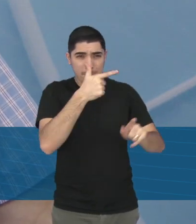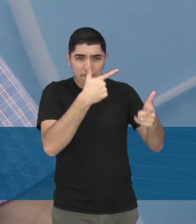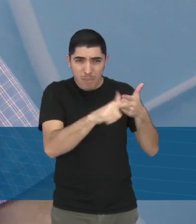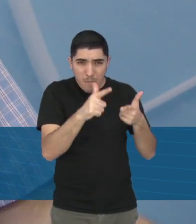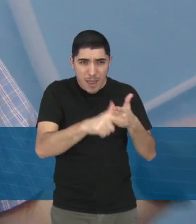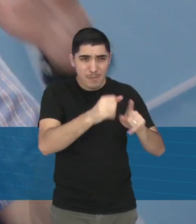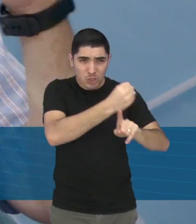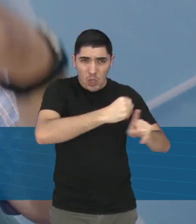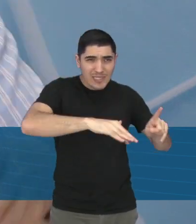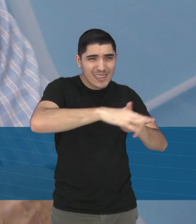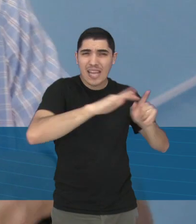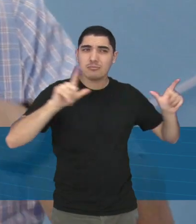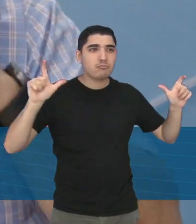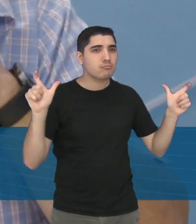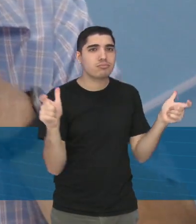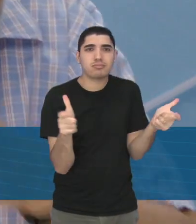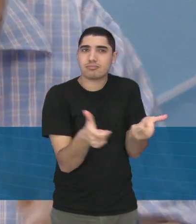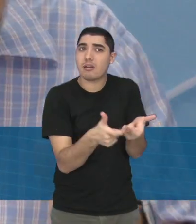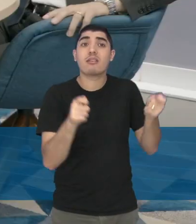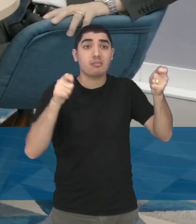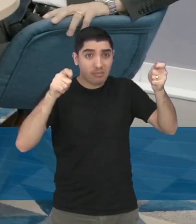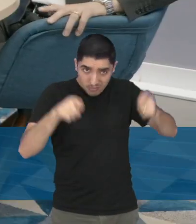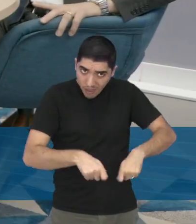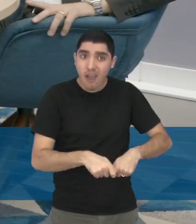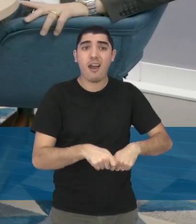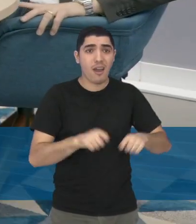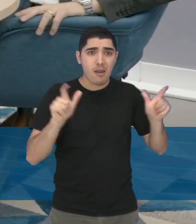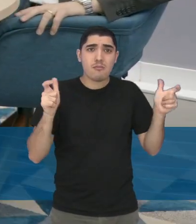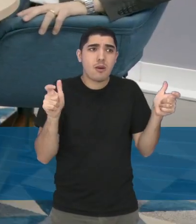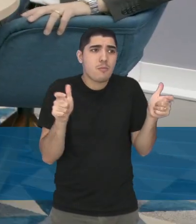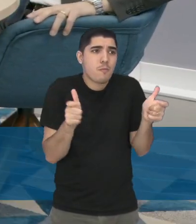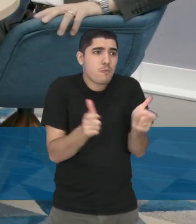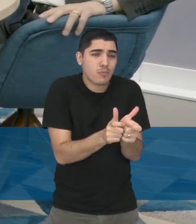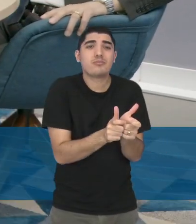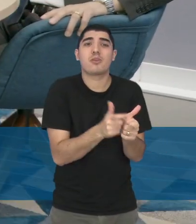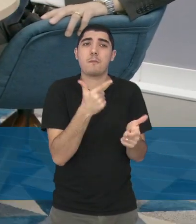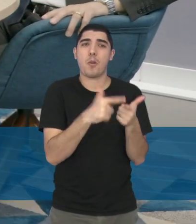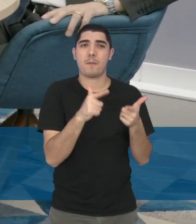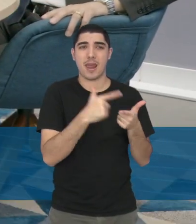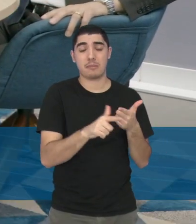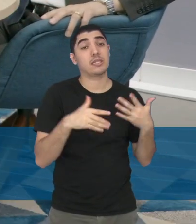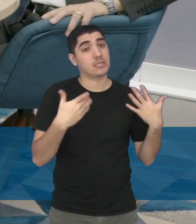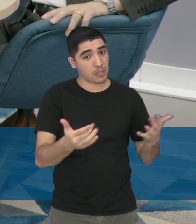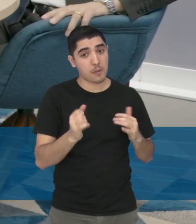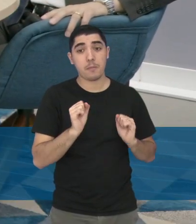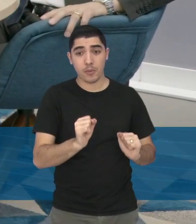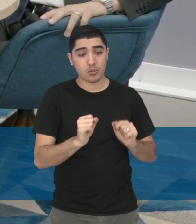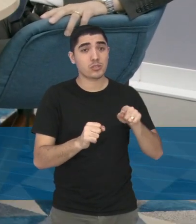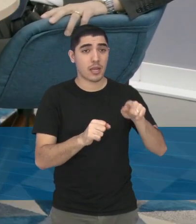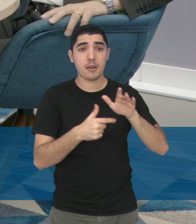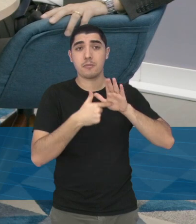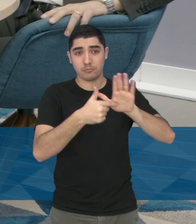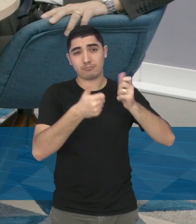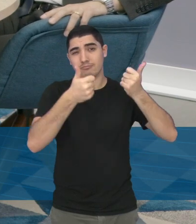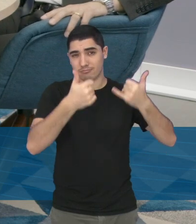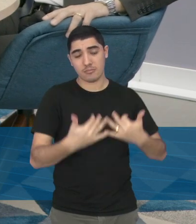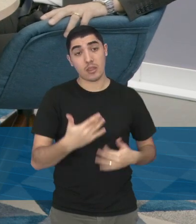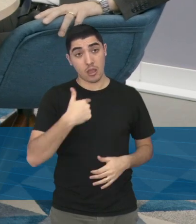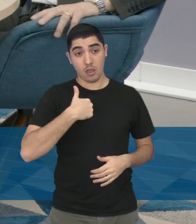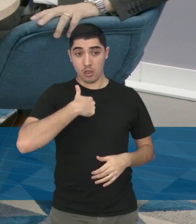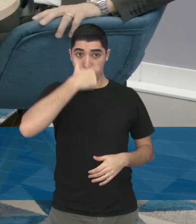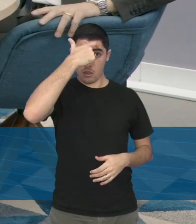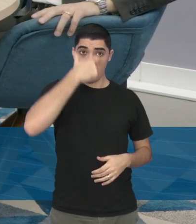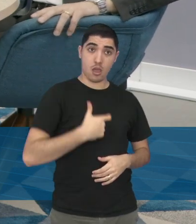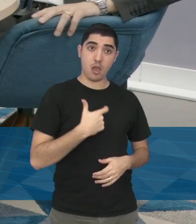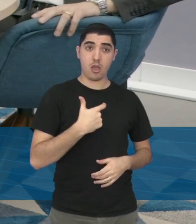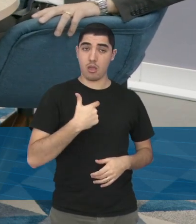sociais reduzidos ou eliminados, algumas coisas. Né? Isso é uma das coisas que a gente pode usar o trabalho. E eu sou